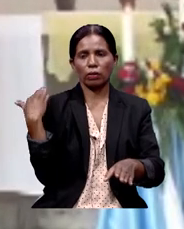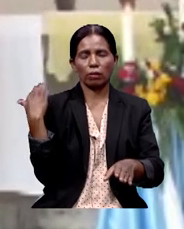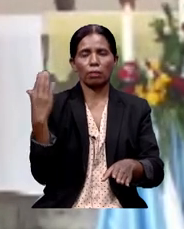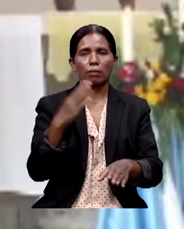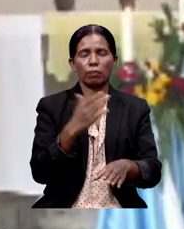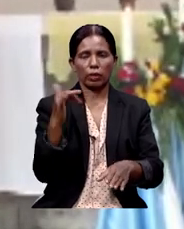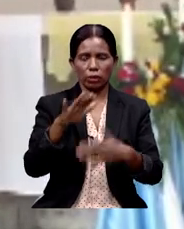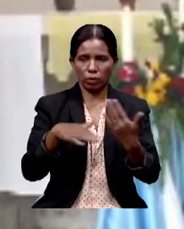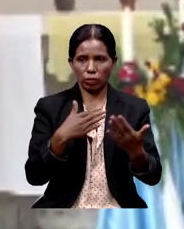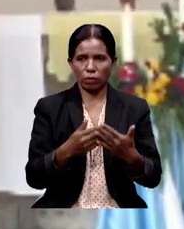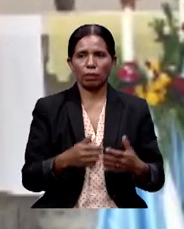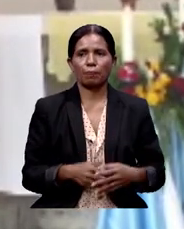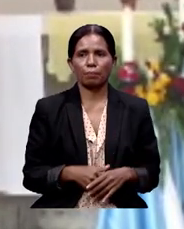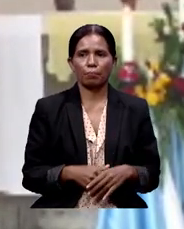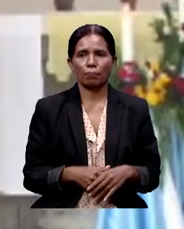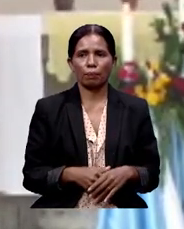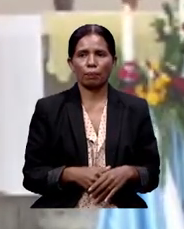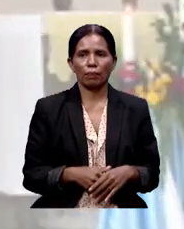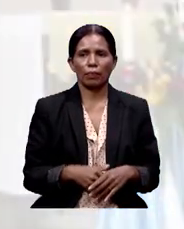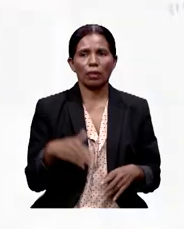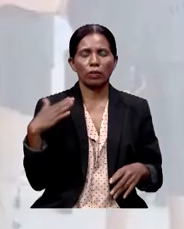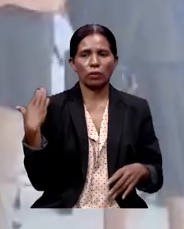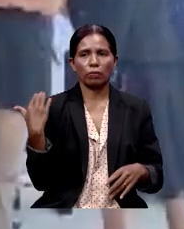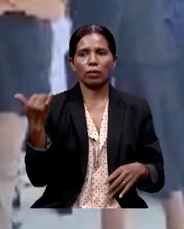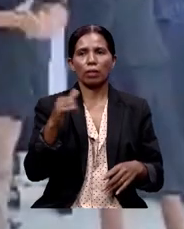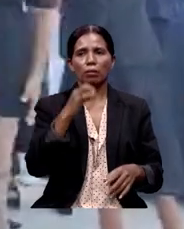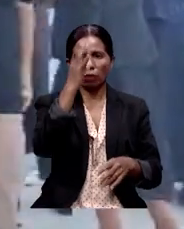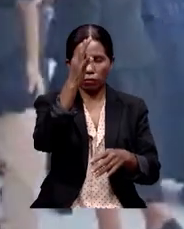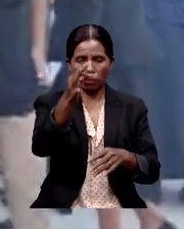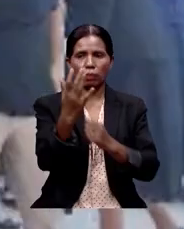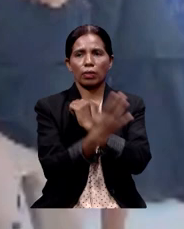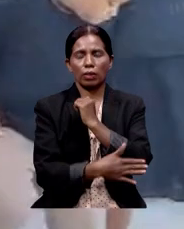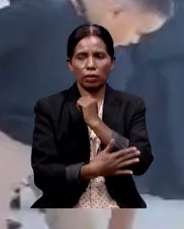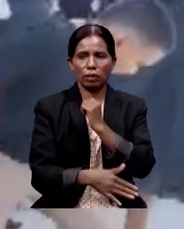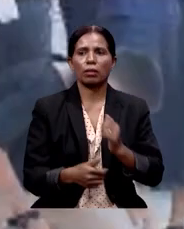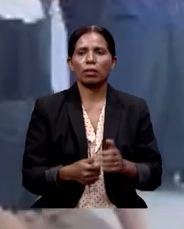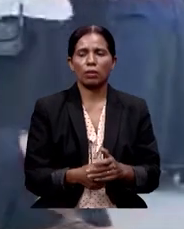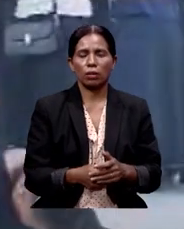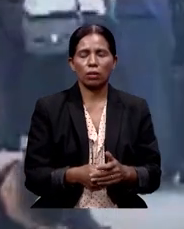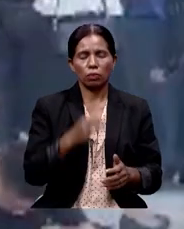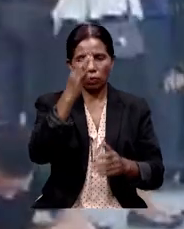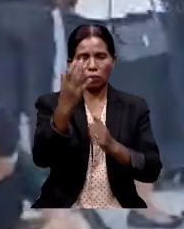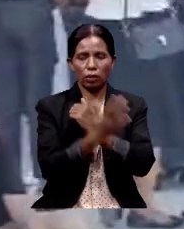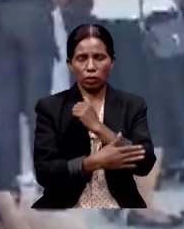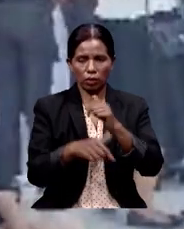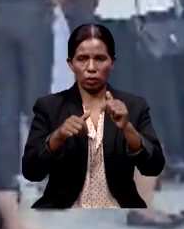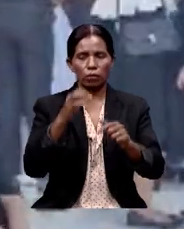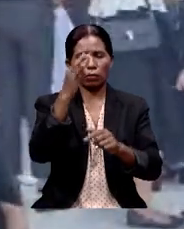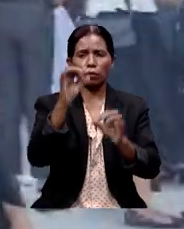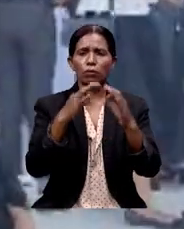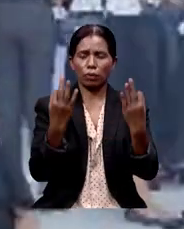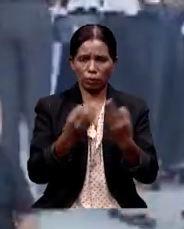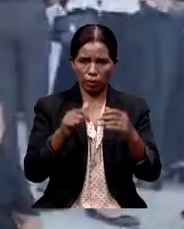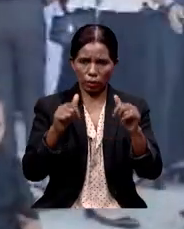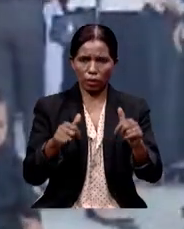Foin sasira magne, foin sane madian futuro ba nasaun, futuro raida nian, futuro família nian. Então